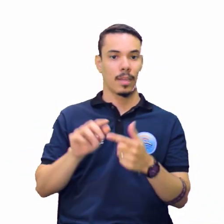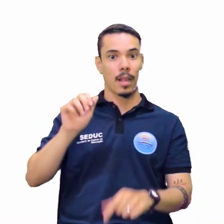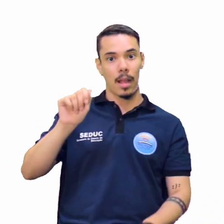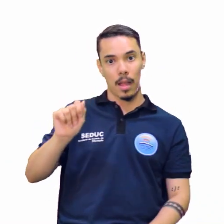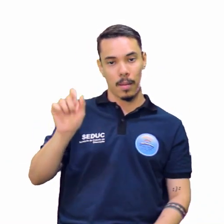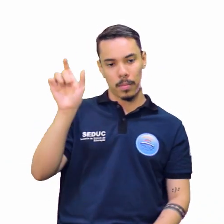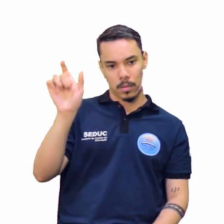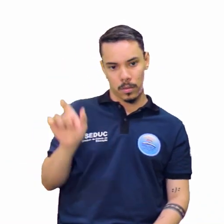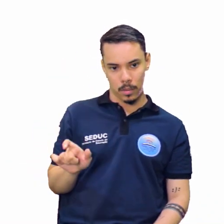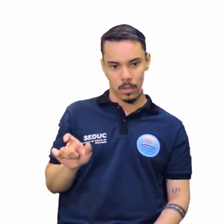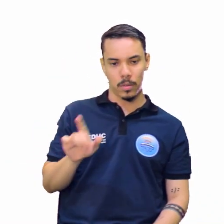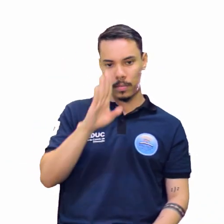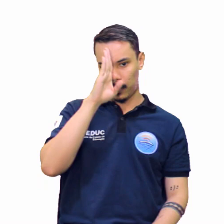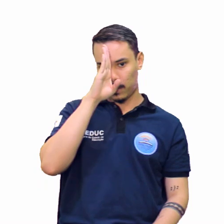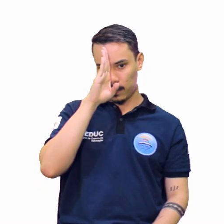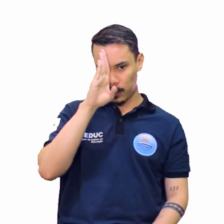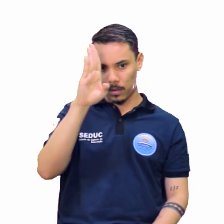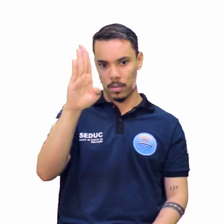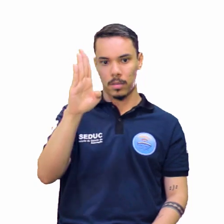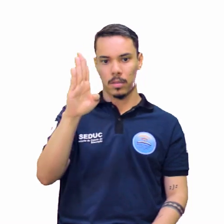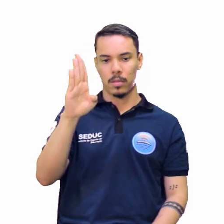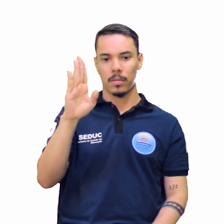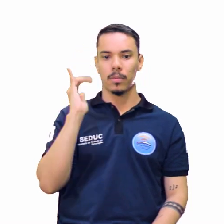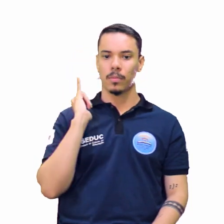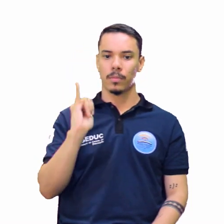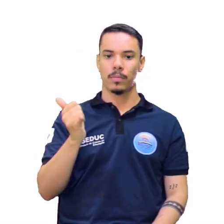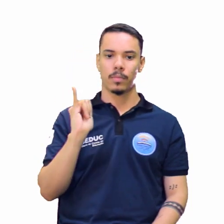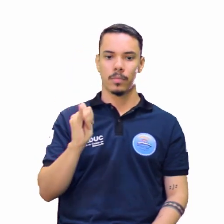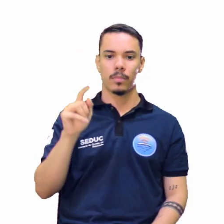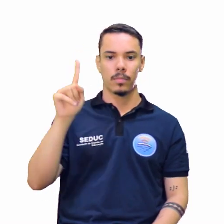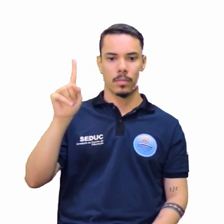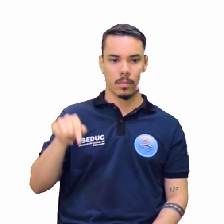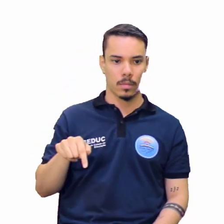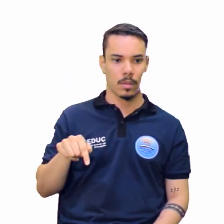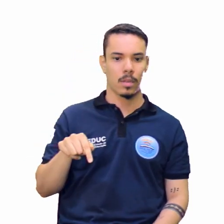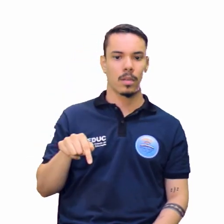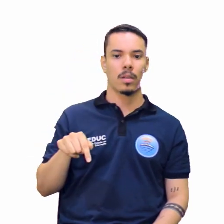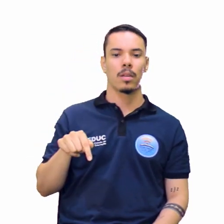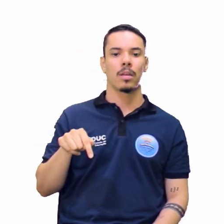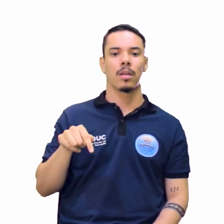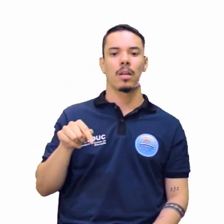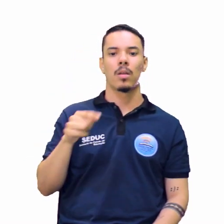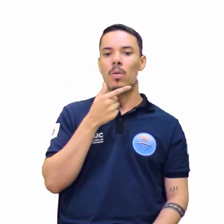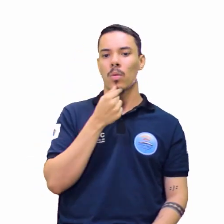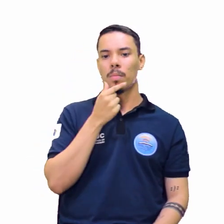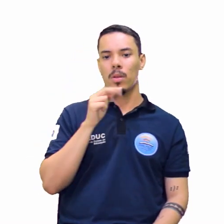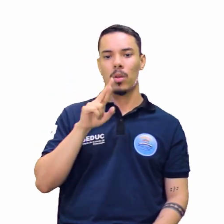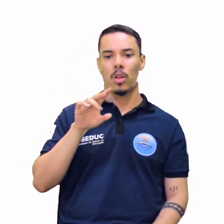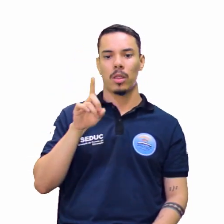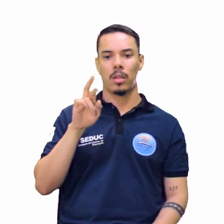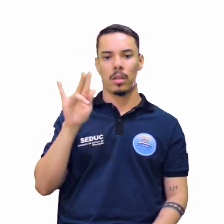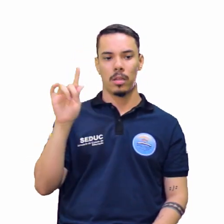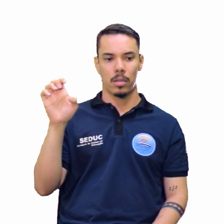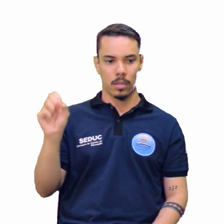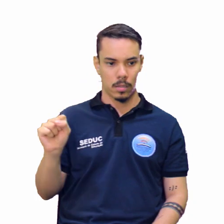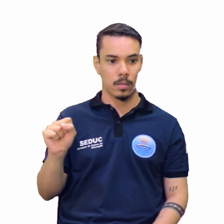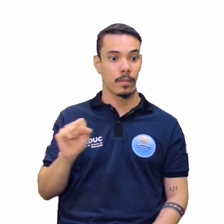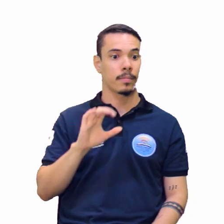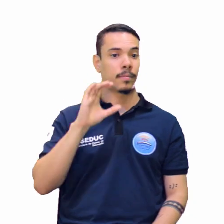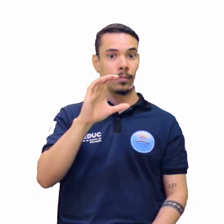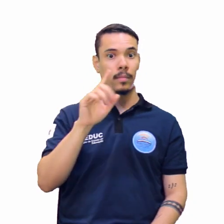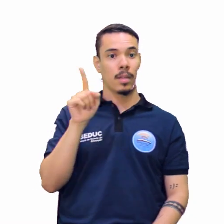b a personagem principal do conto é seu Rodrigues ser